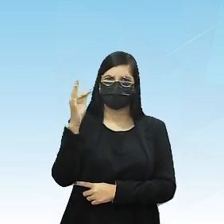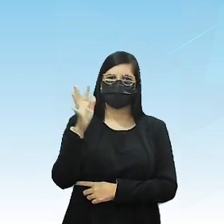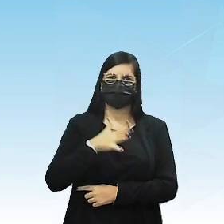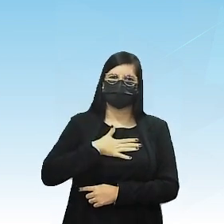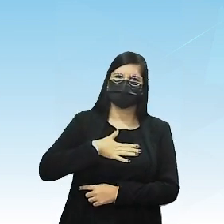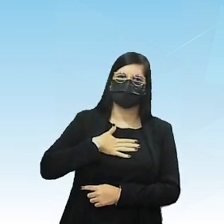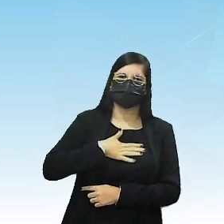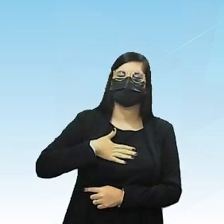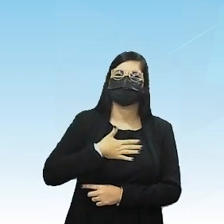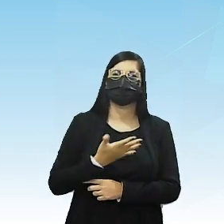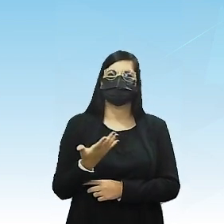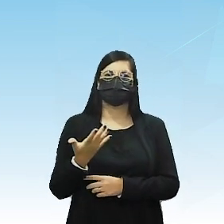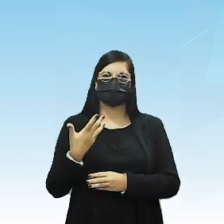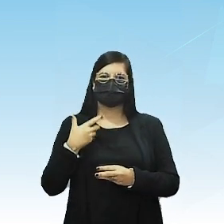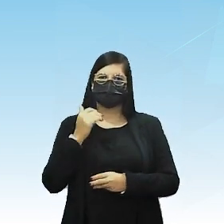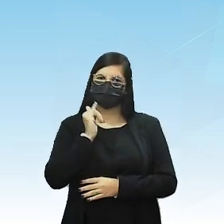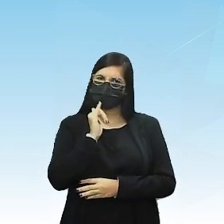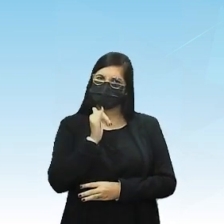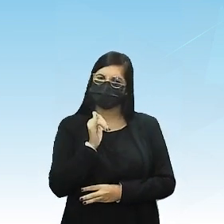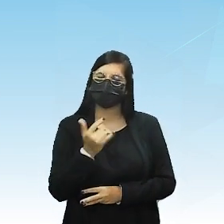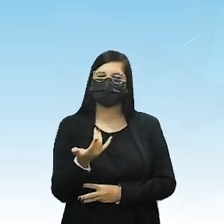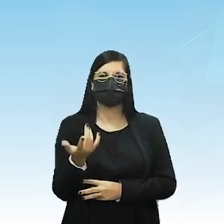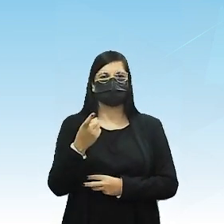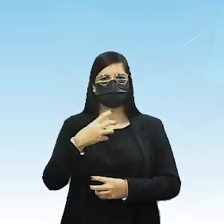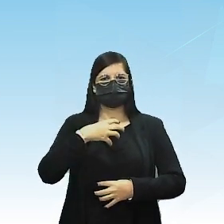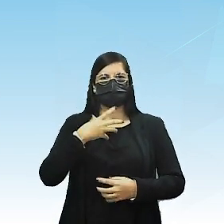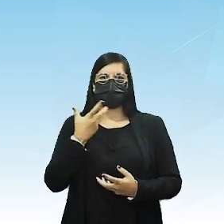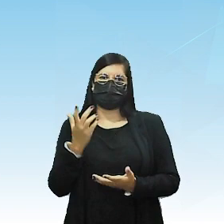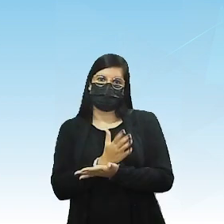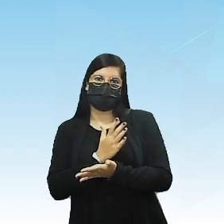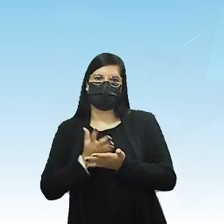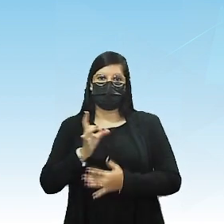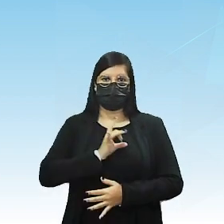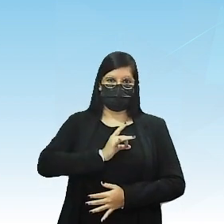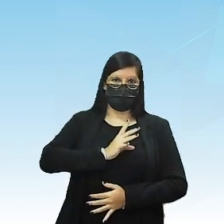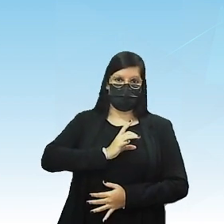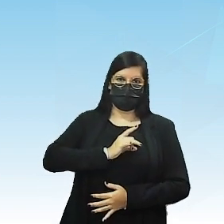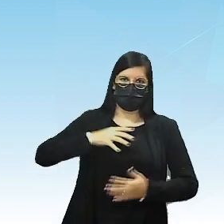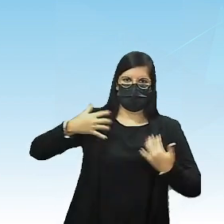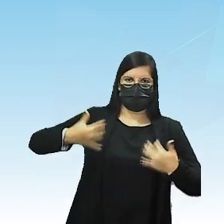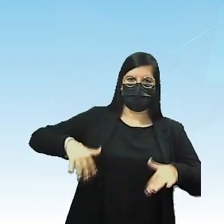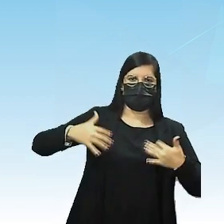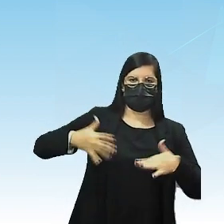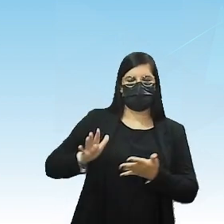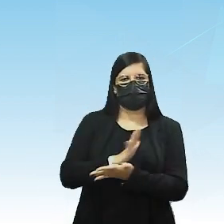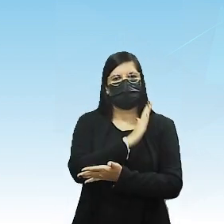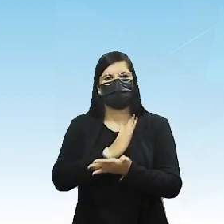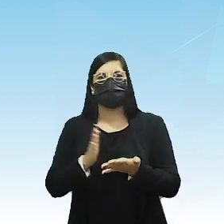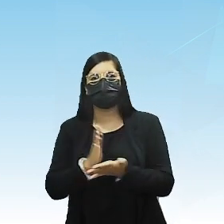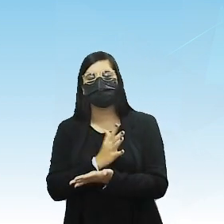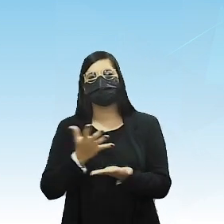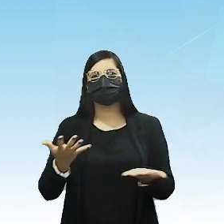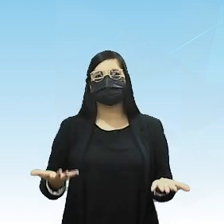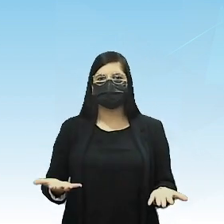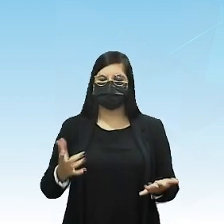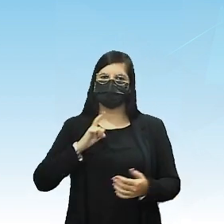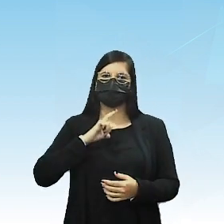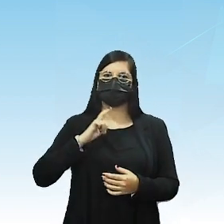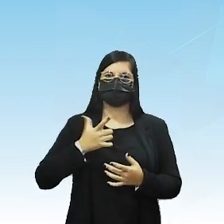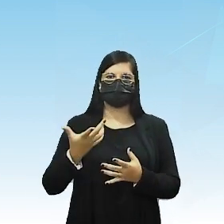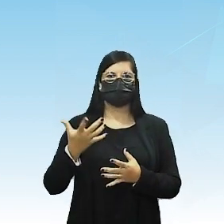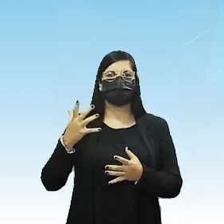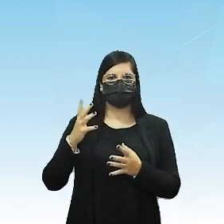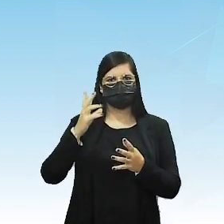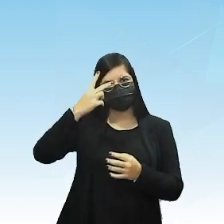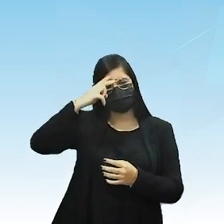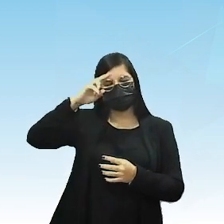gente, né, costumava contar ou até sentia medo. Muitas vezes até tem histórias que tem mais assim um cunho moral